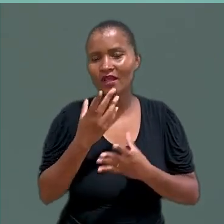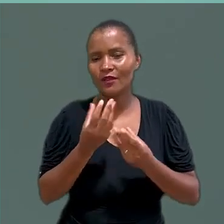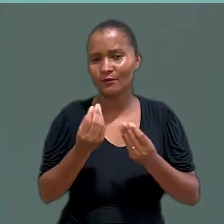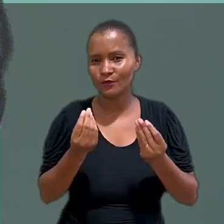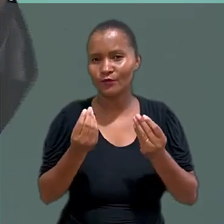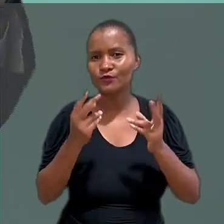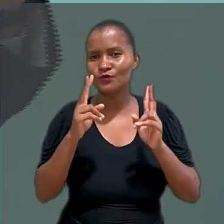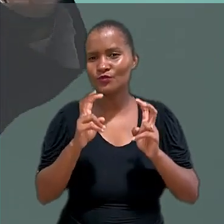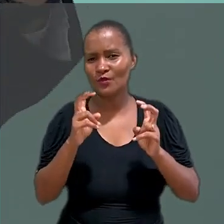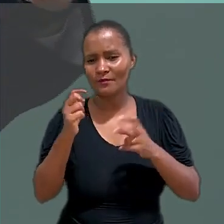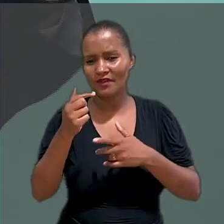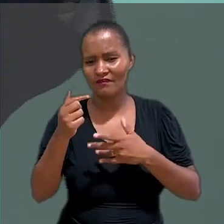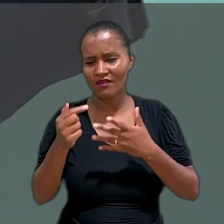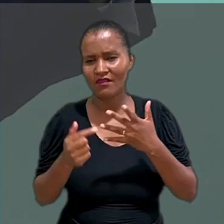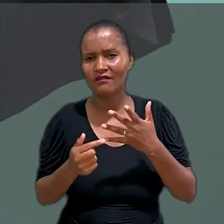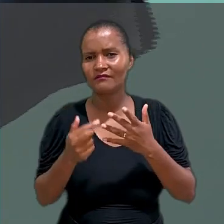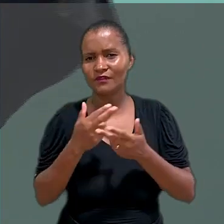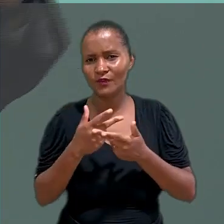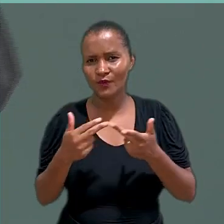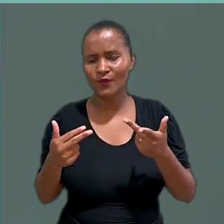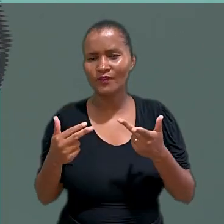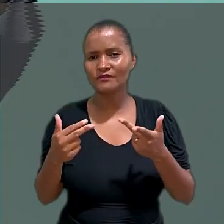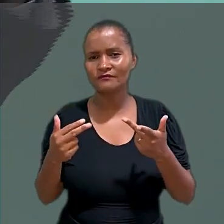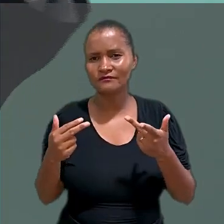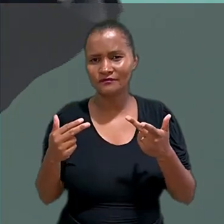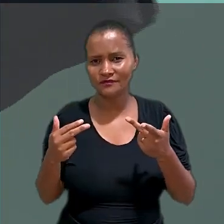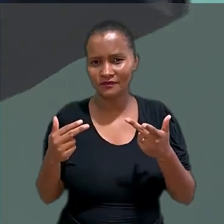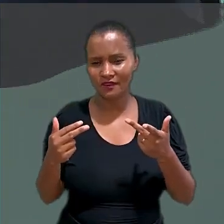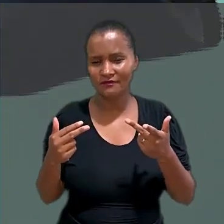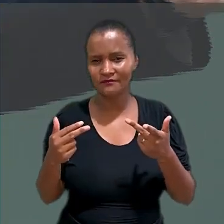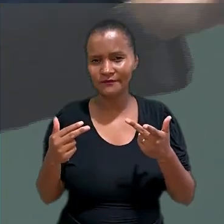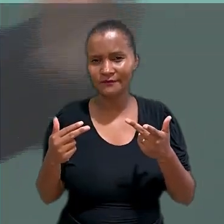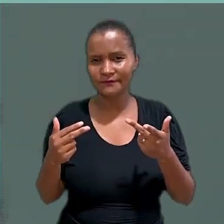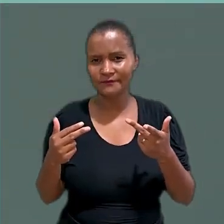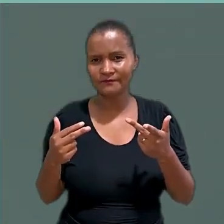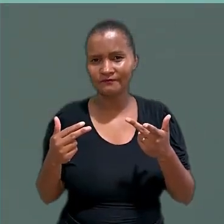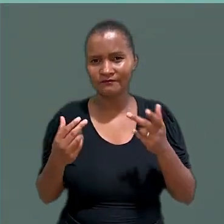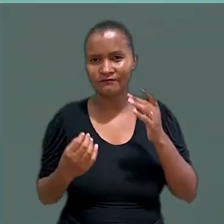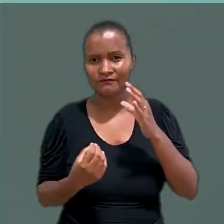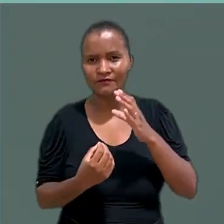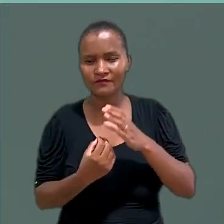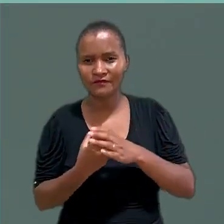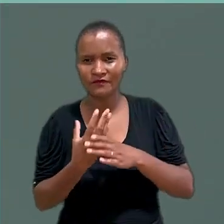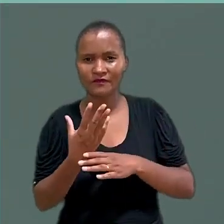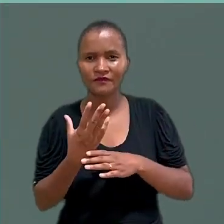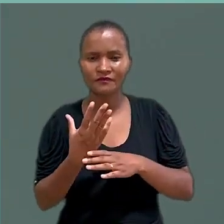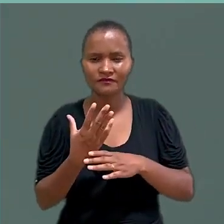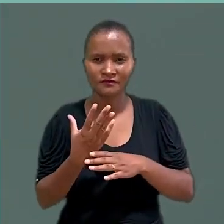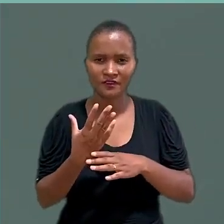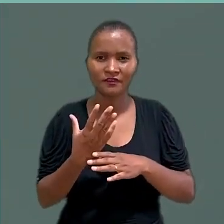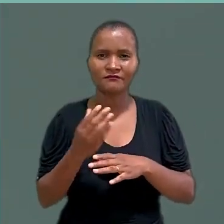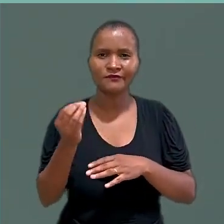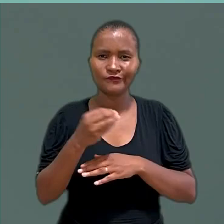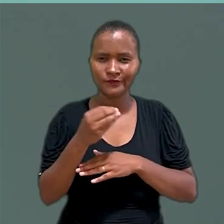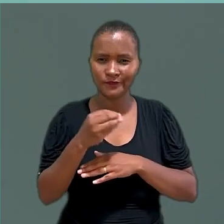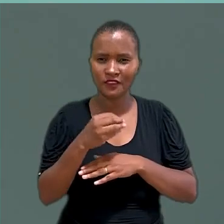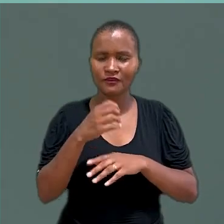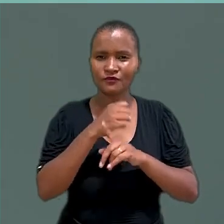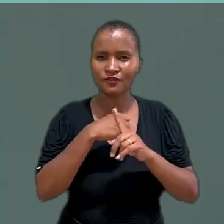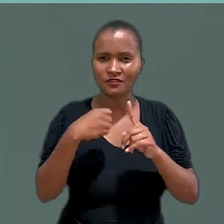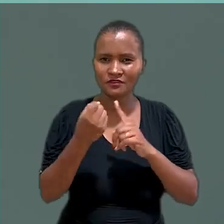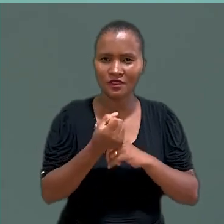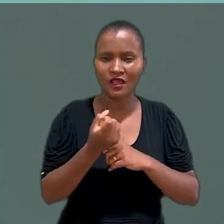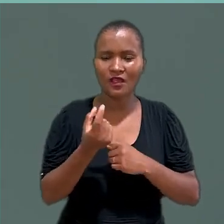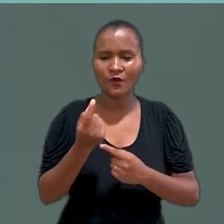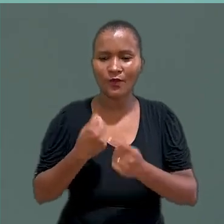muito sobre esses vários fatores, esses vários elementos que geram vulnerabilidade